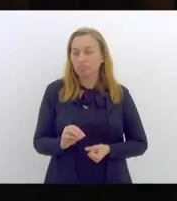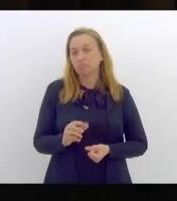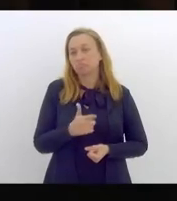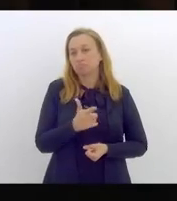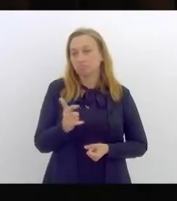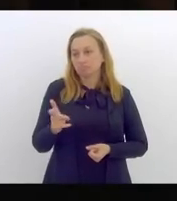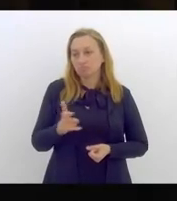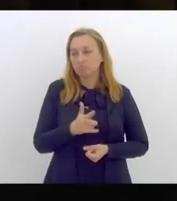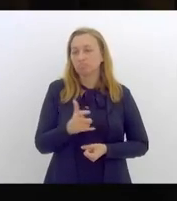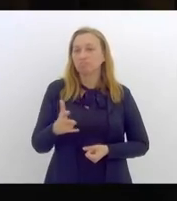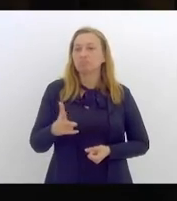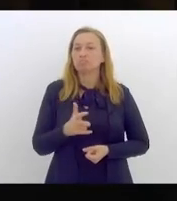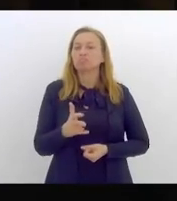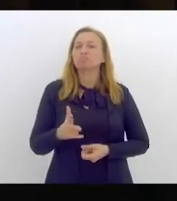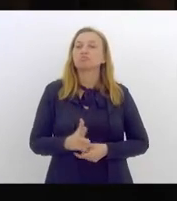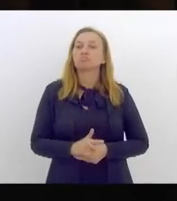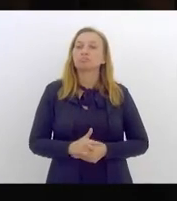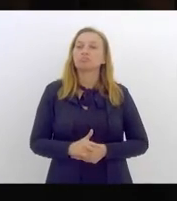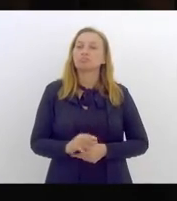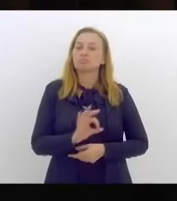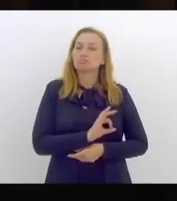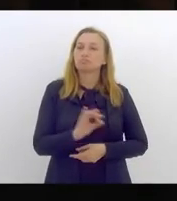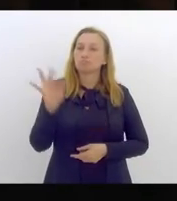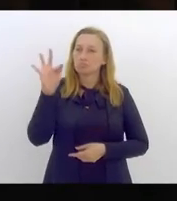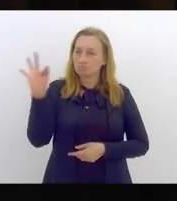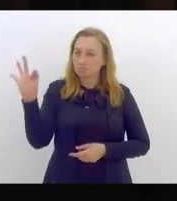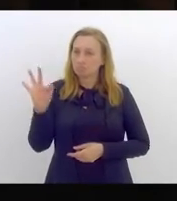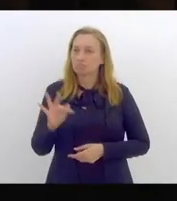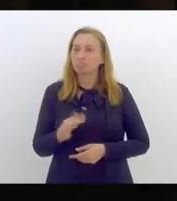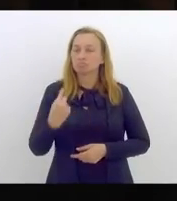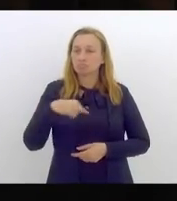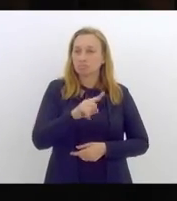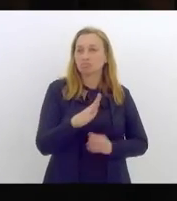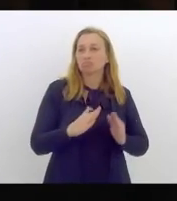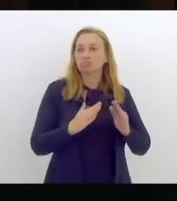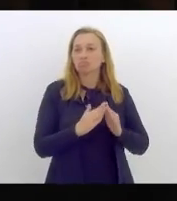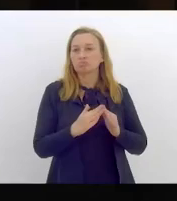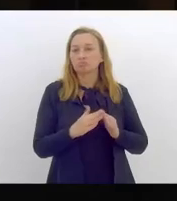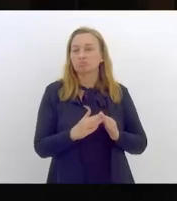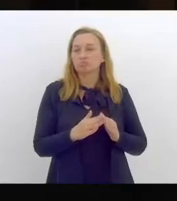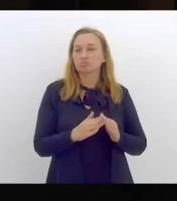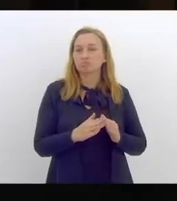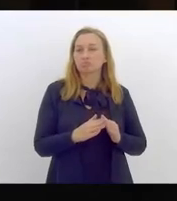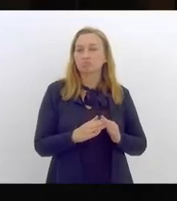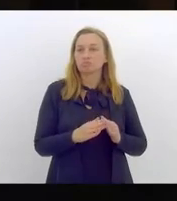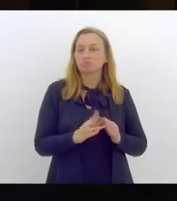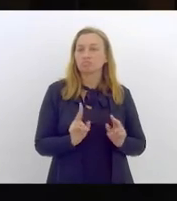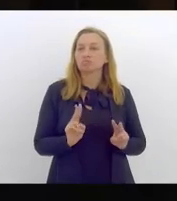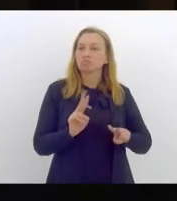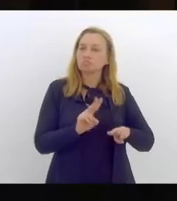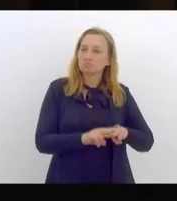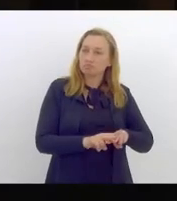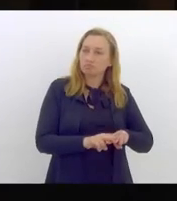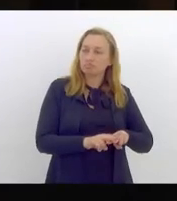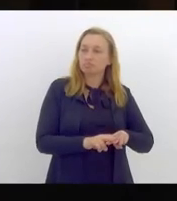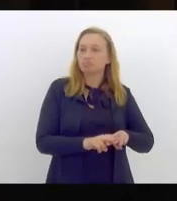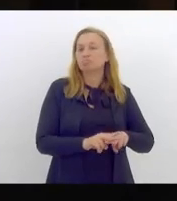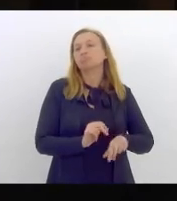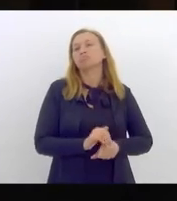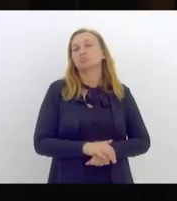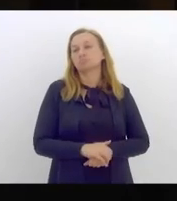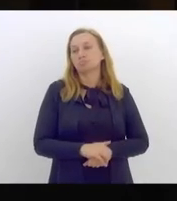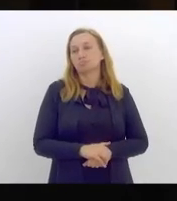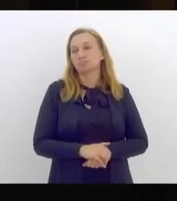atirando, fuzilando a Polícia Federal, que foi na sua casa cumprir um mandado de